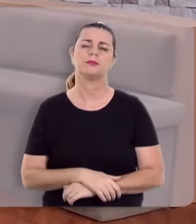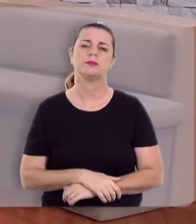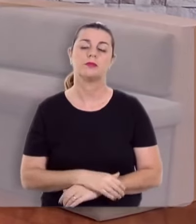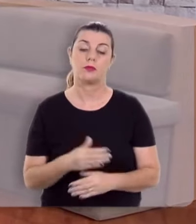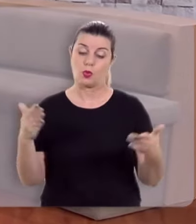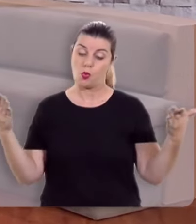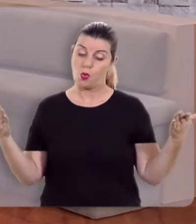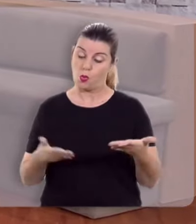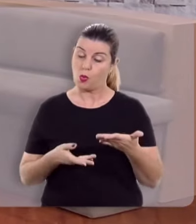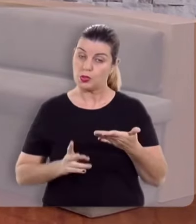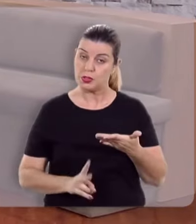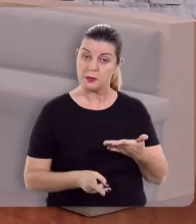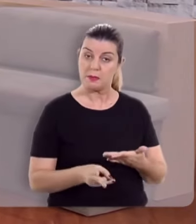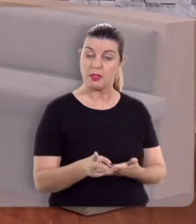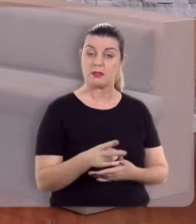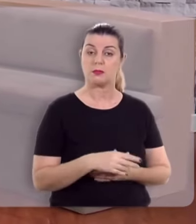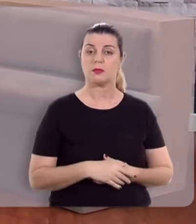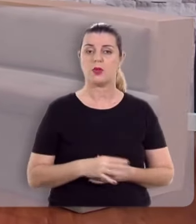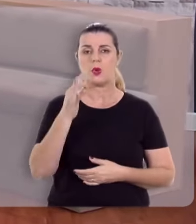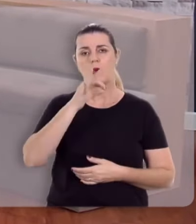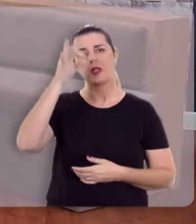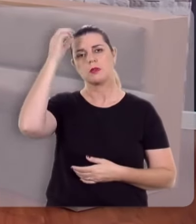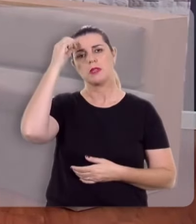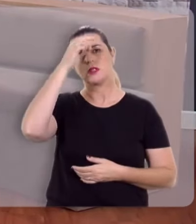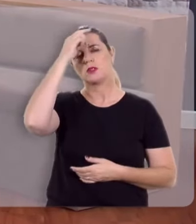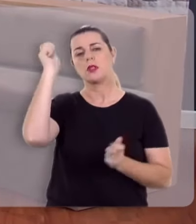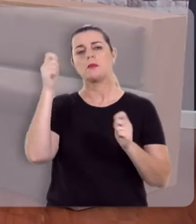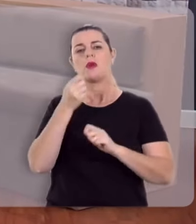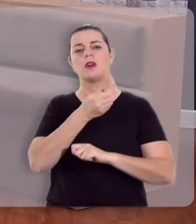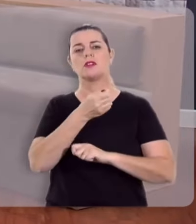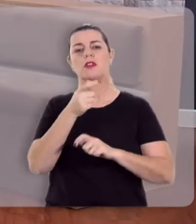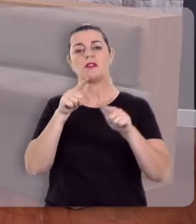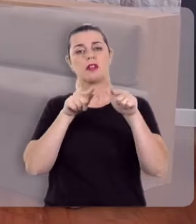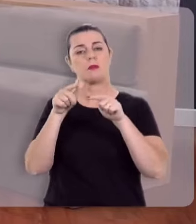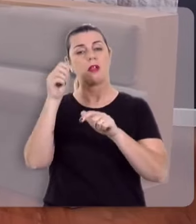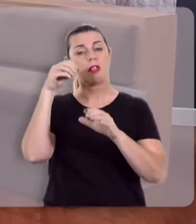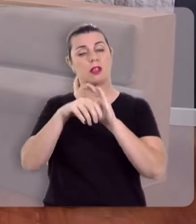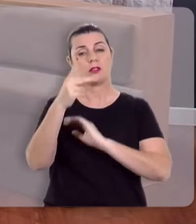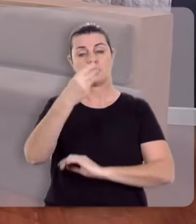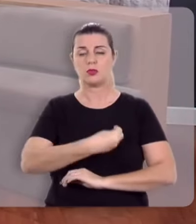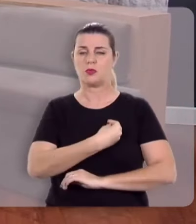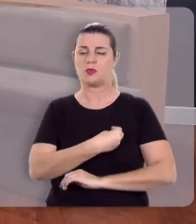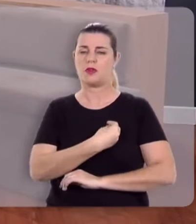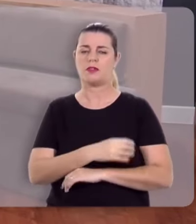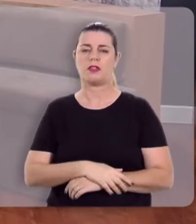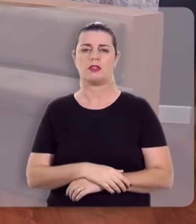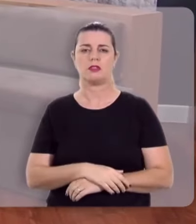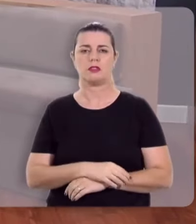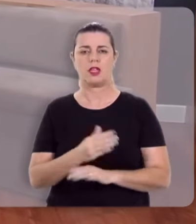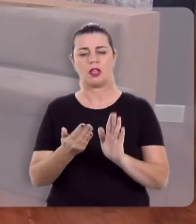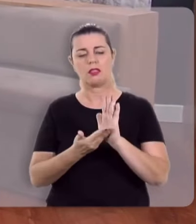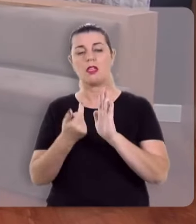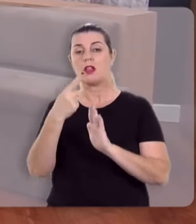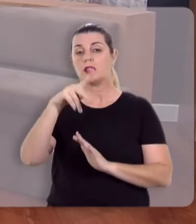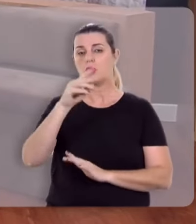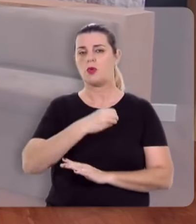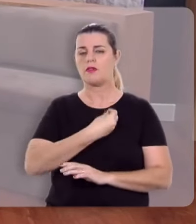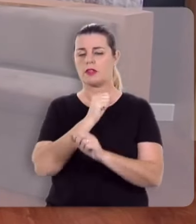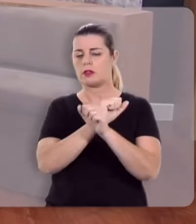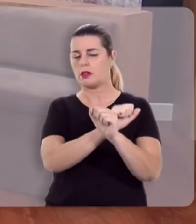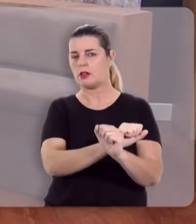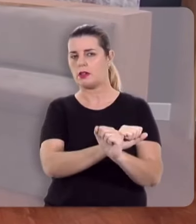Hoje mesmo, o Espírito Santo pode soprar na sua vida. um alento de vida. Tirar você da